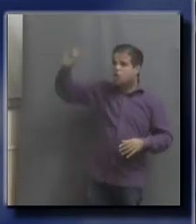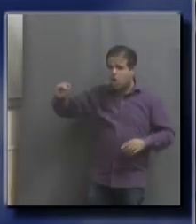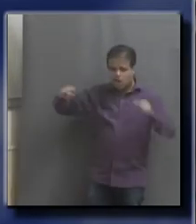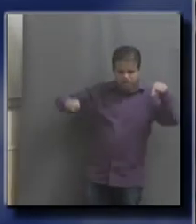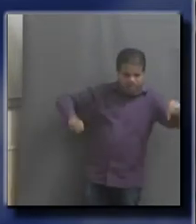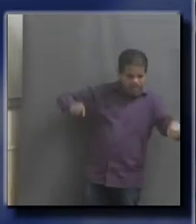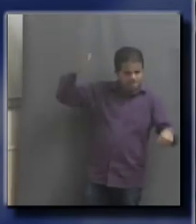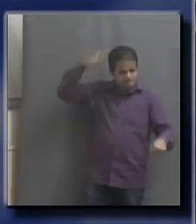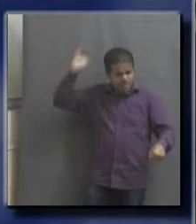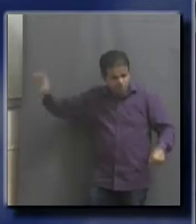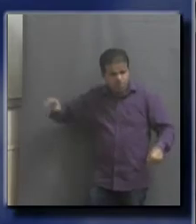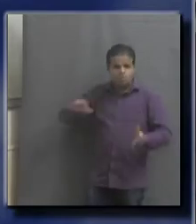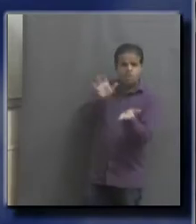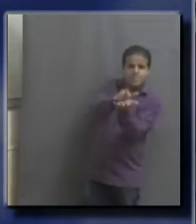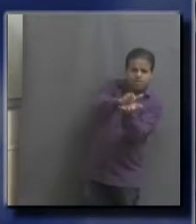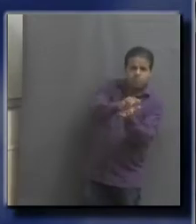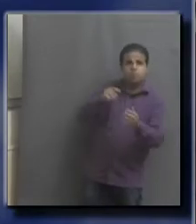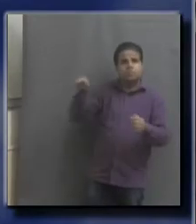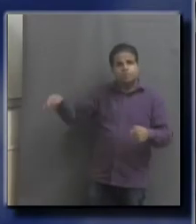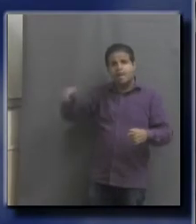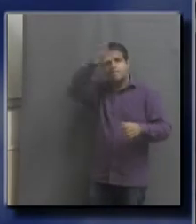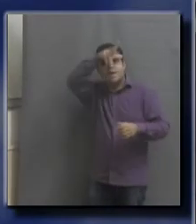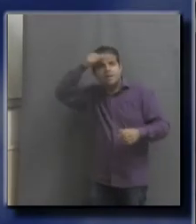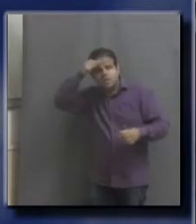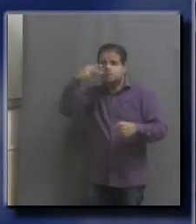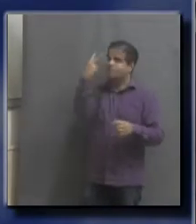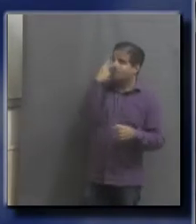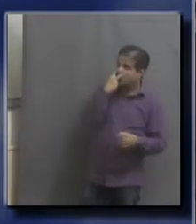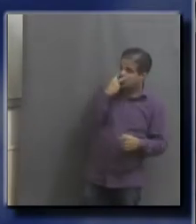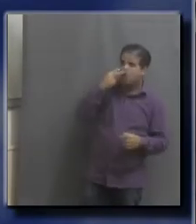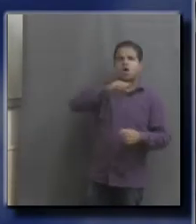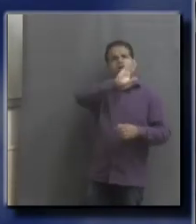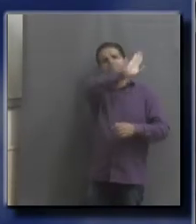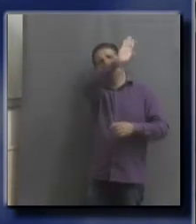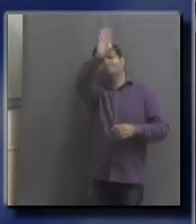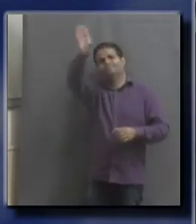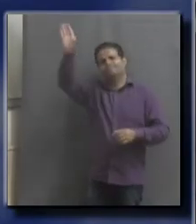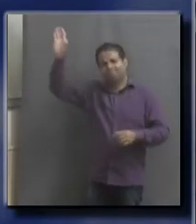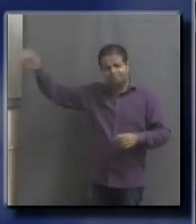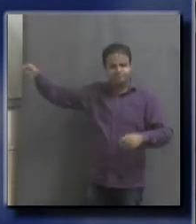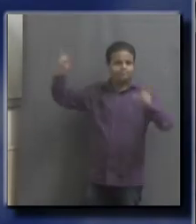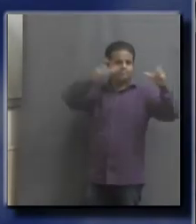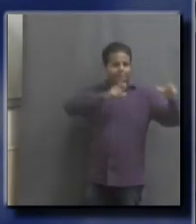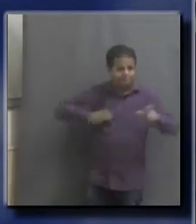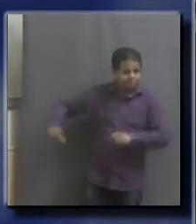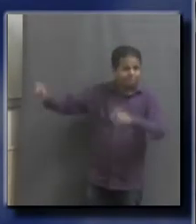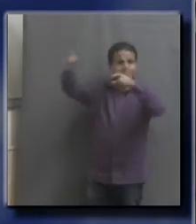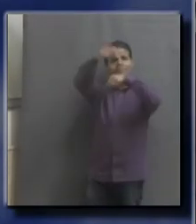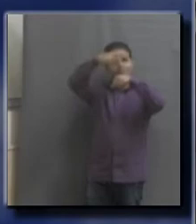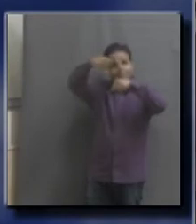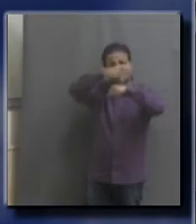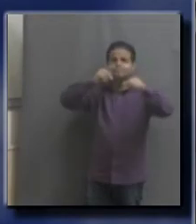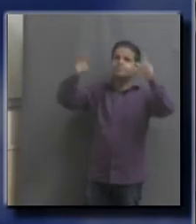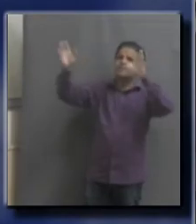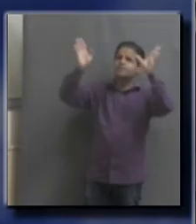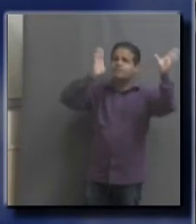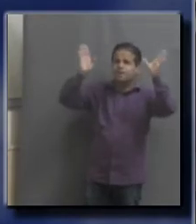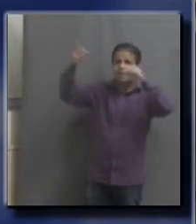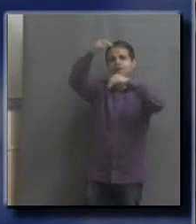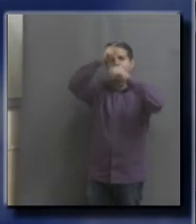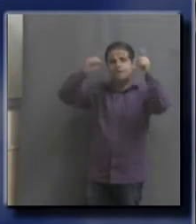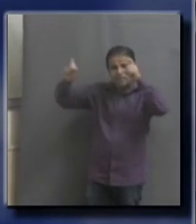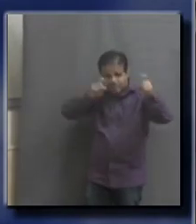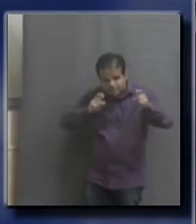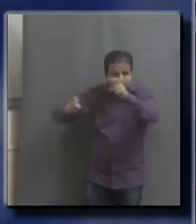Paraná, em Pernambuco, hoje temos em Manaus, em Vitória. Então, em todos os cantos do país, essas reuniões estão